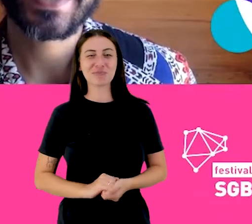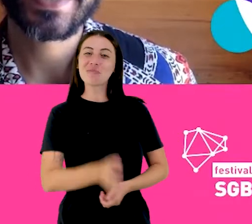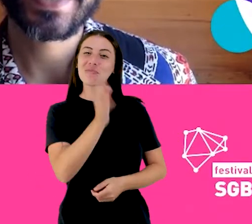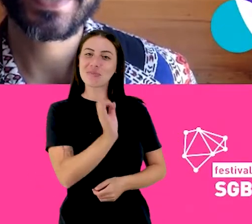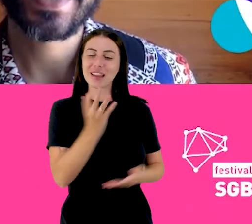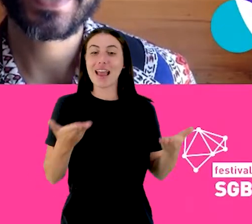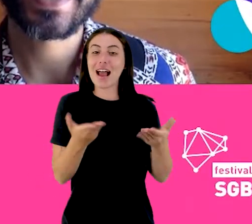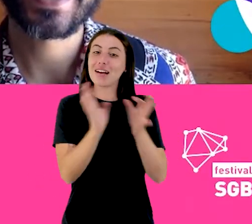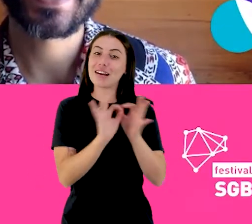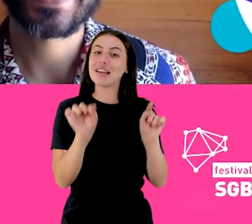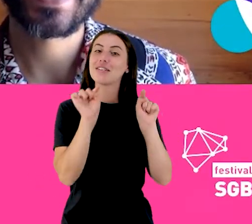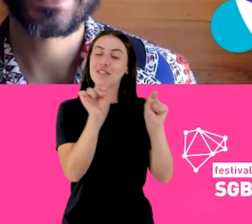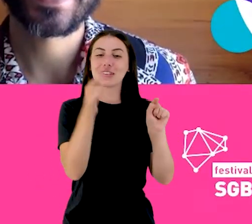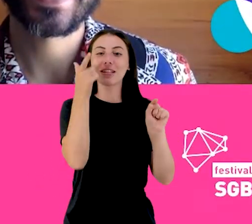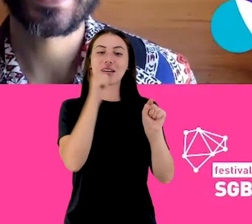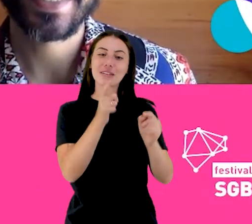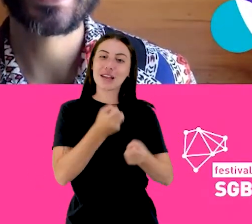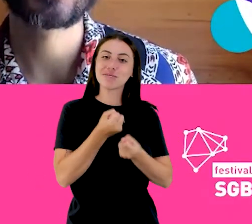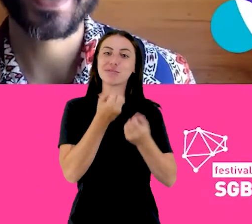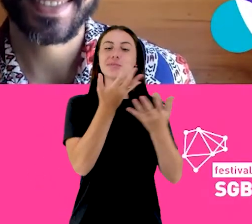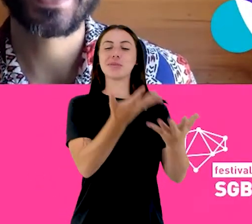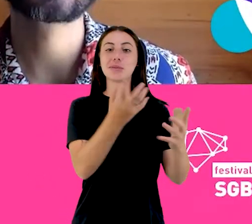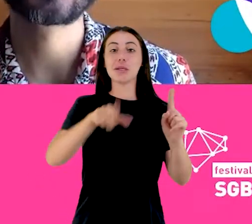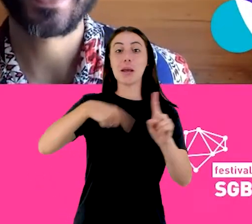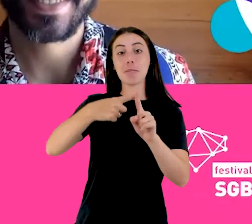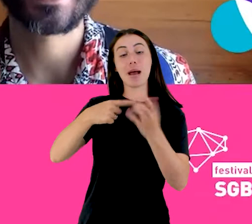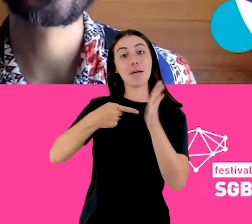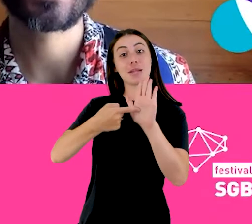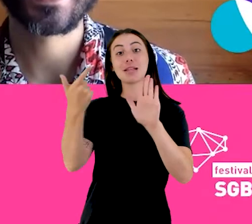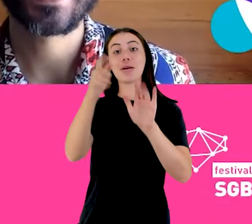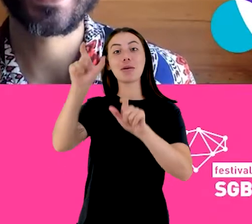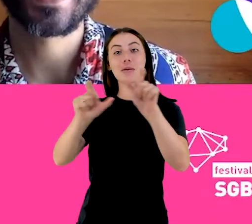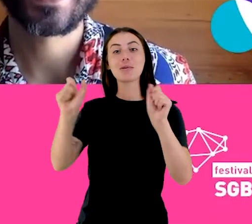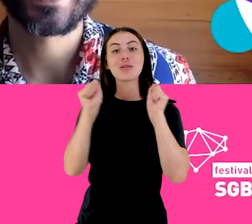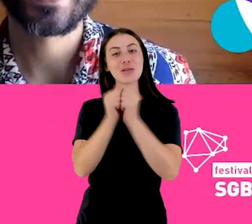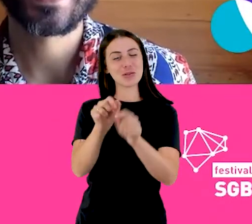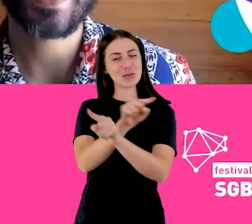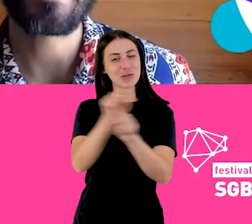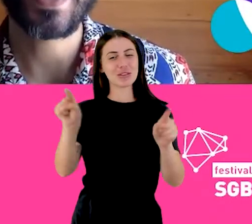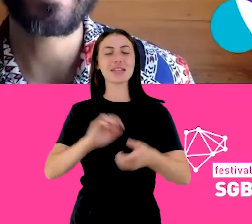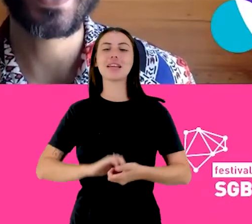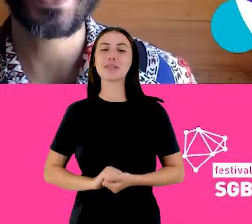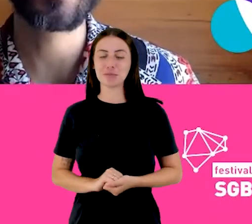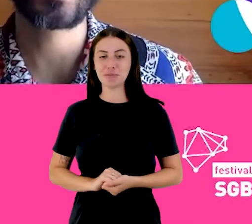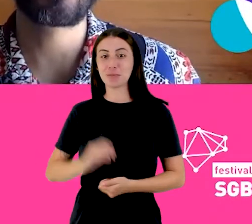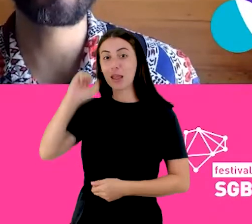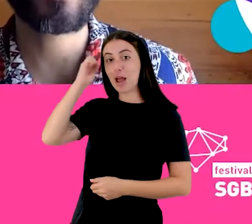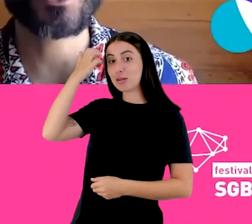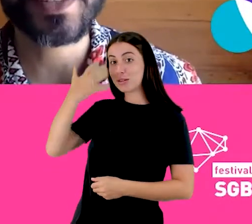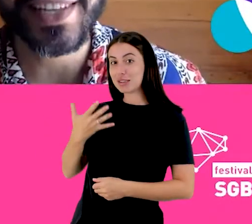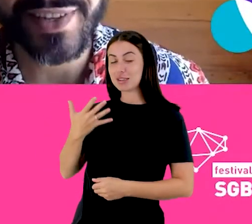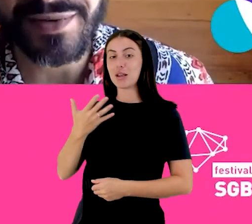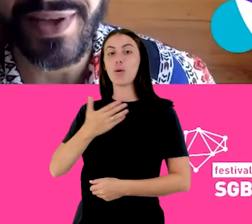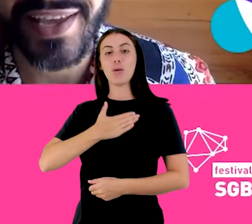contigo também essa conversa para você se apresentar e apresentar as pessoas que vão estar contigo. Tá bem, obrigado, Ana. Bom,